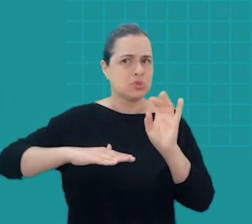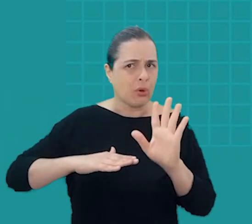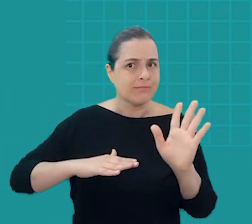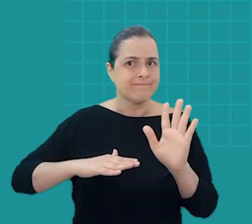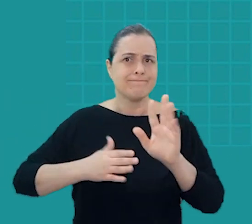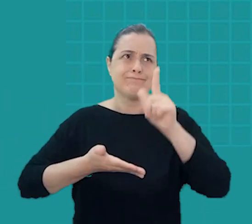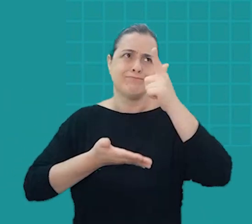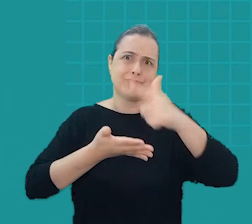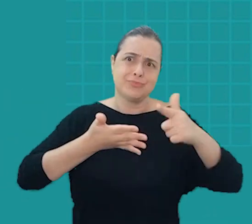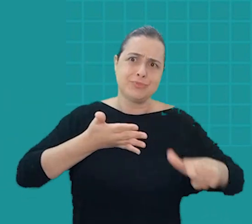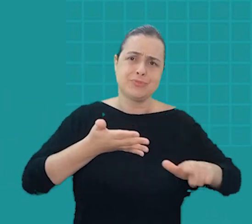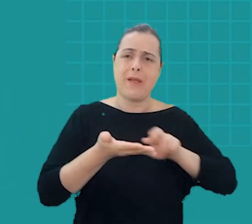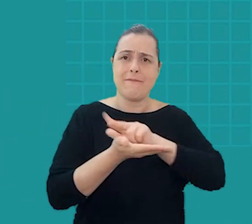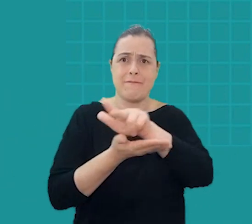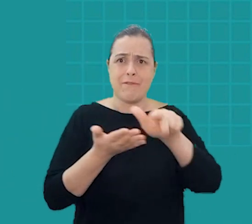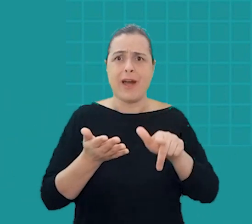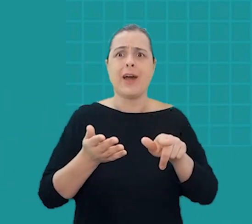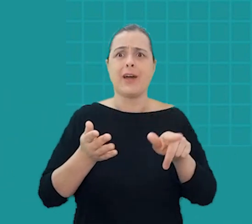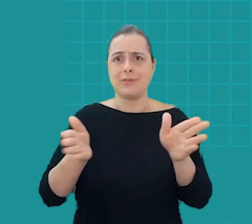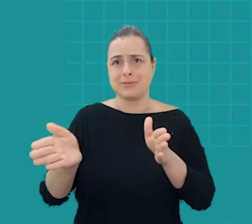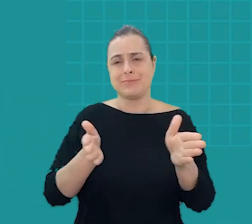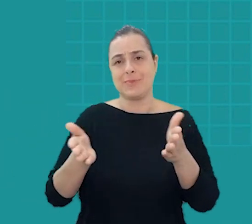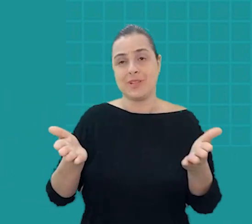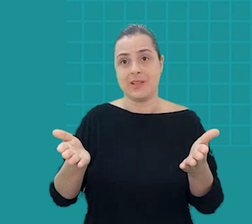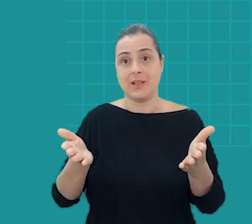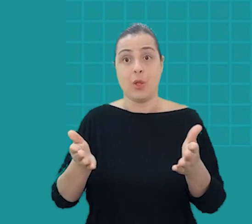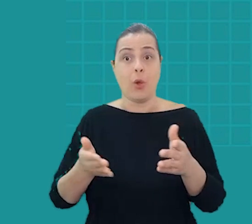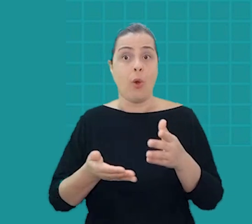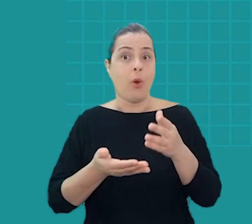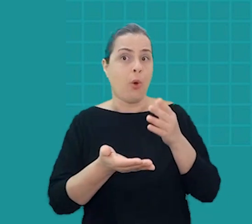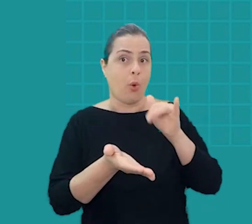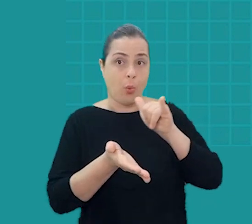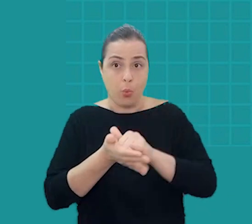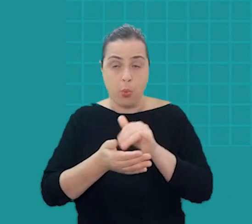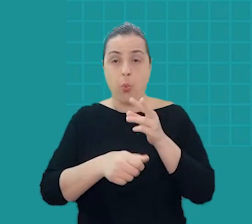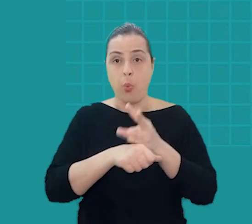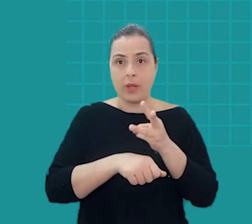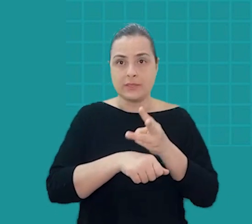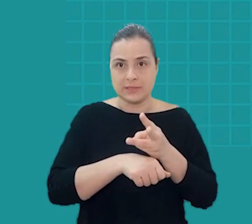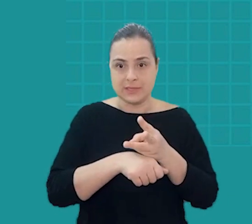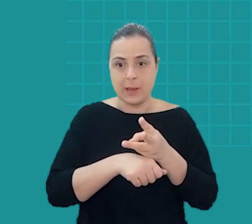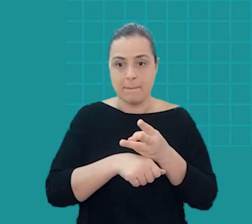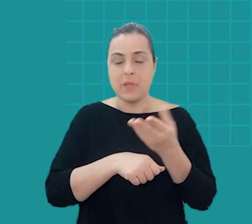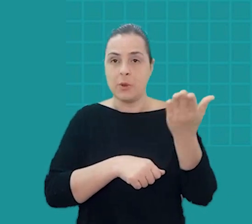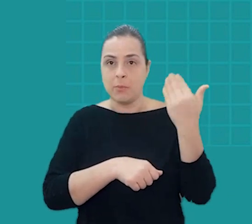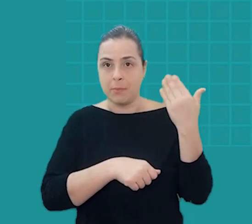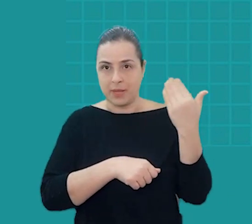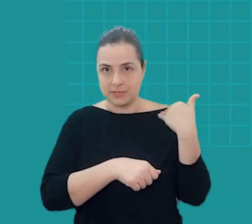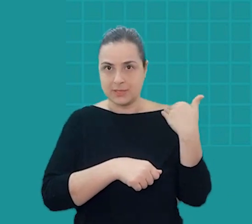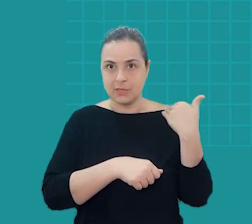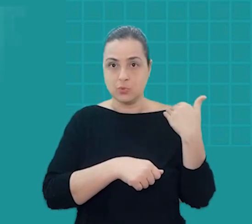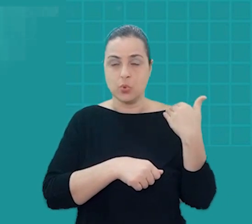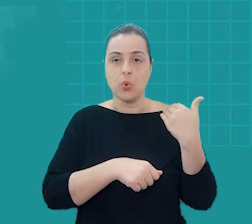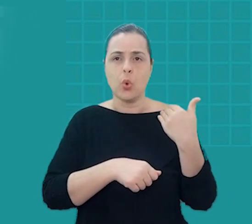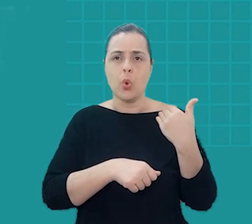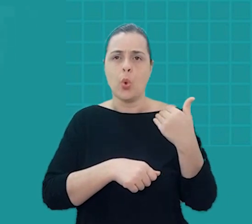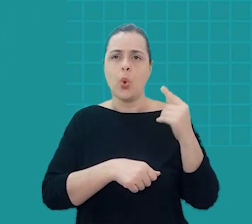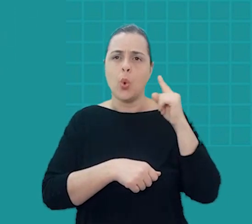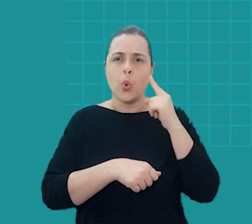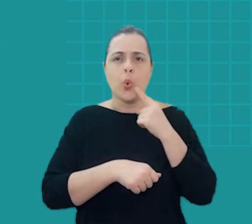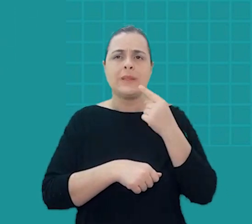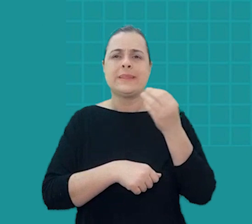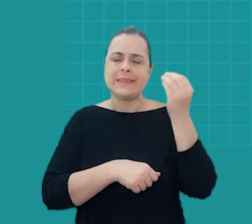mão molhada para puxar o papel toalha, você vai ver que 90% ou mais das vezes ele vai quebrar, você não